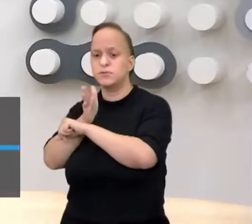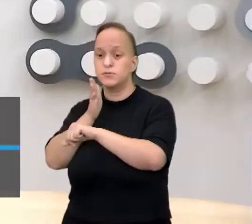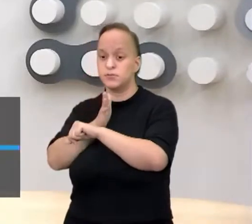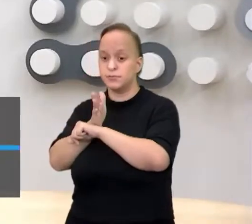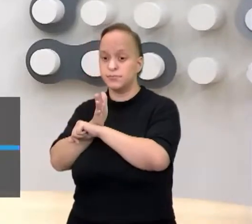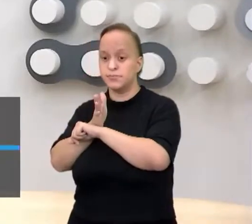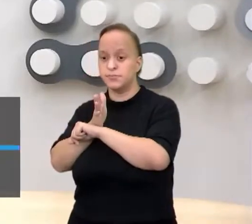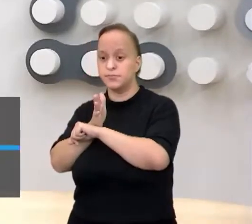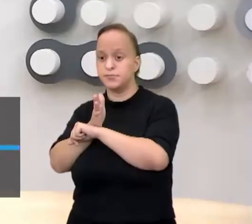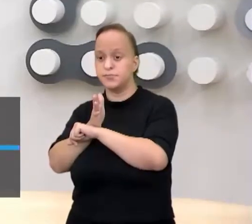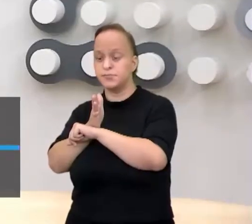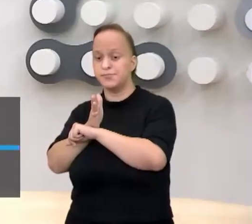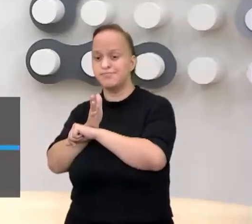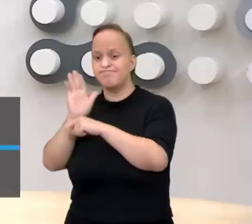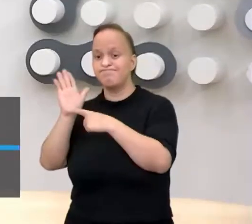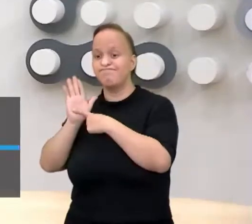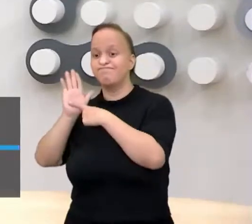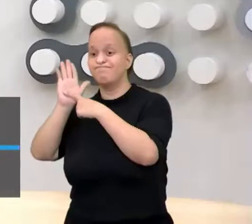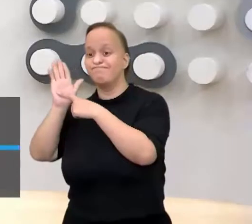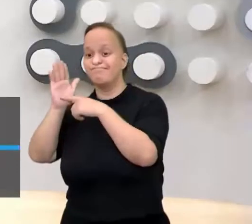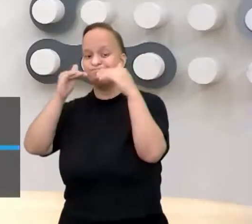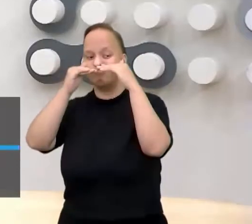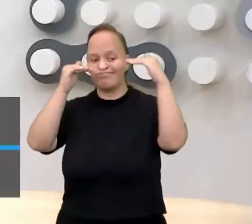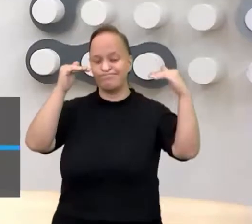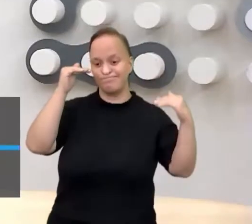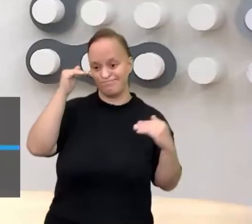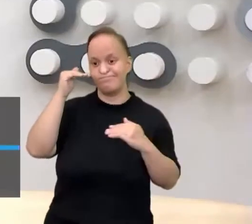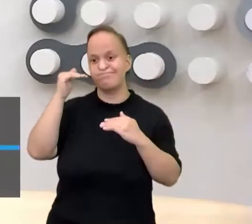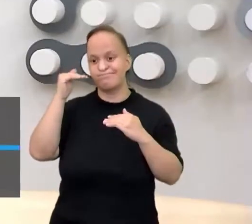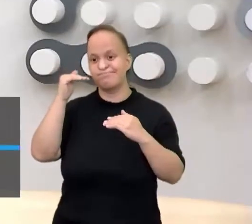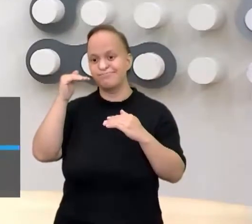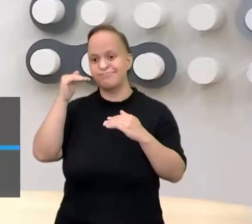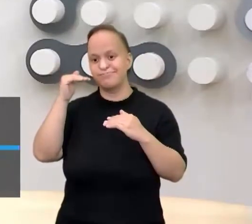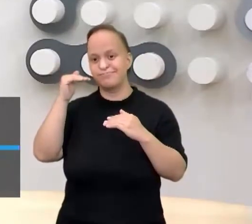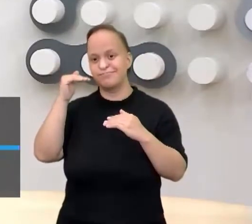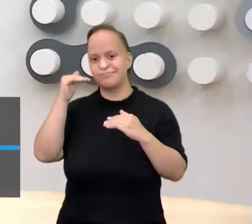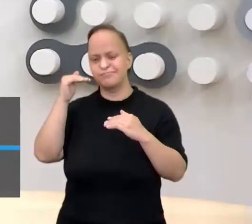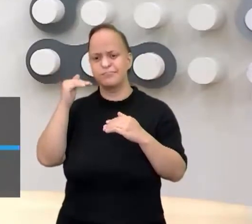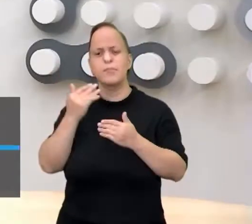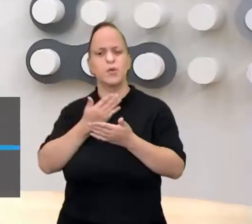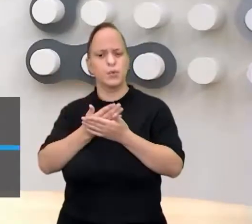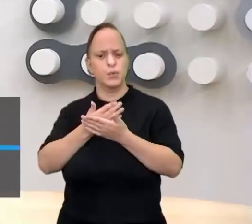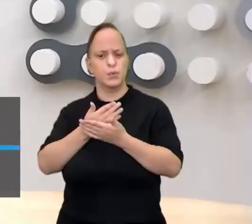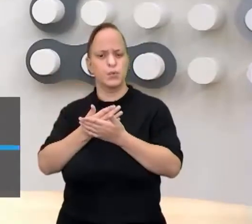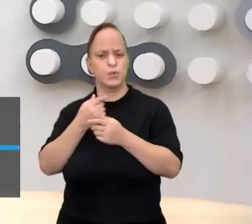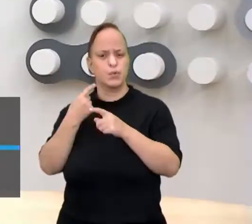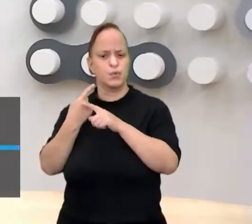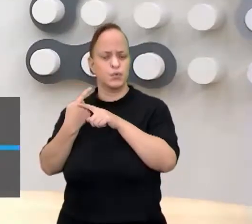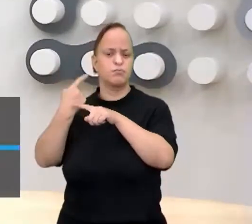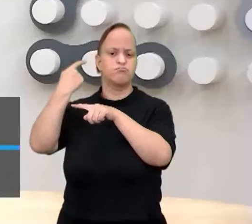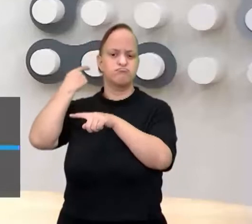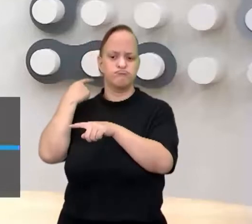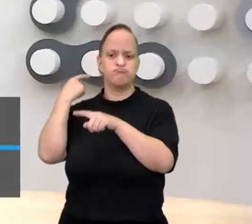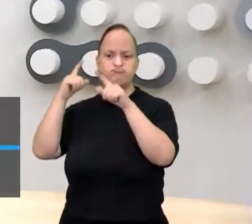basicamente era uma forma de você mostrar que eles eram inferiores. Eu mostrei na aula passada um dos cartazes